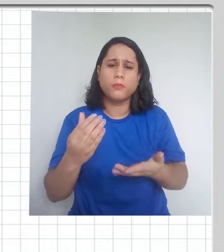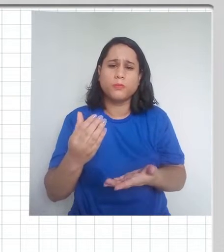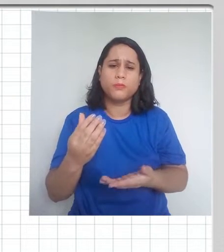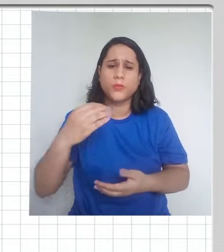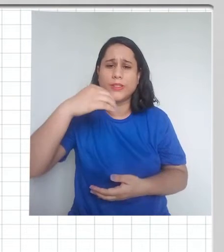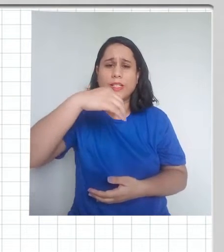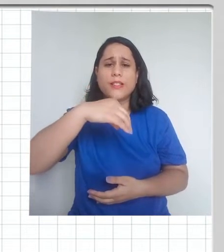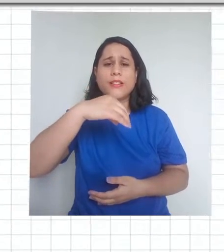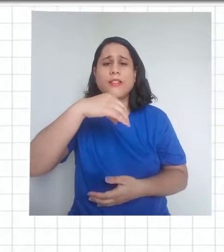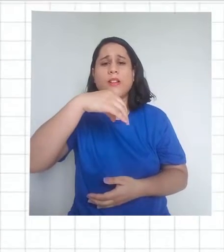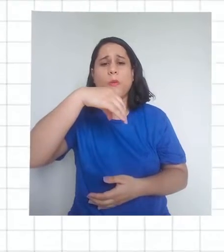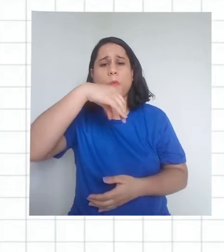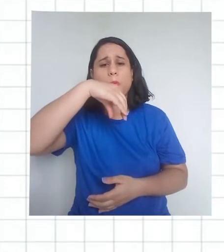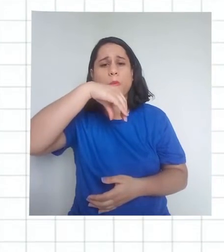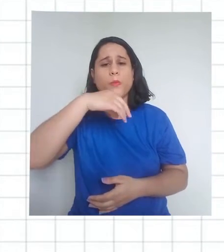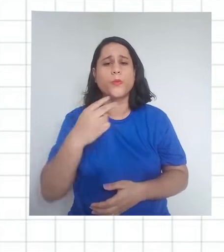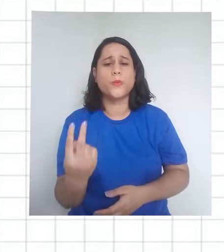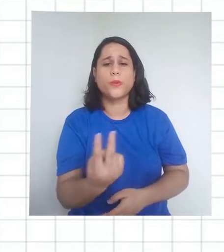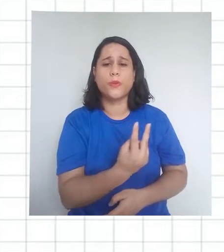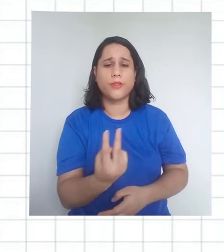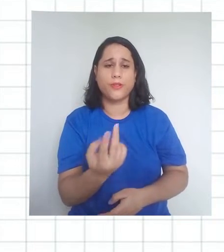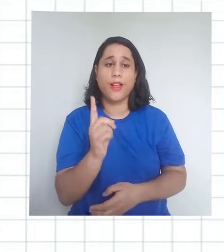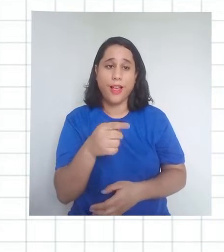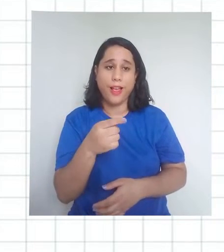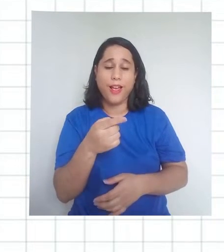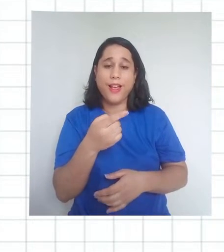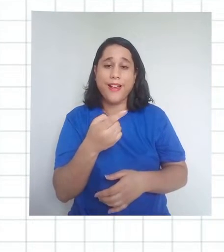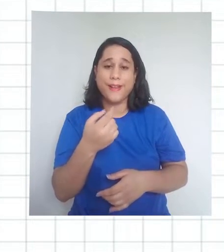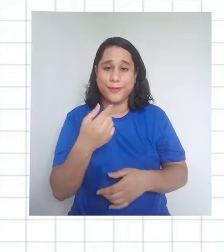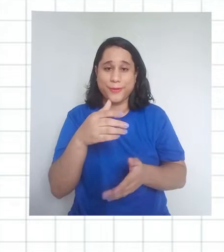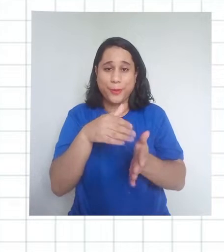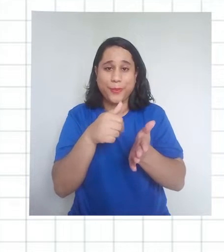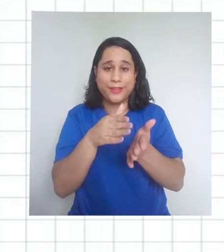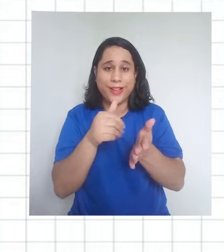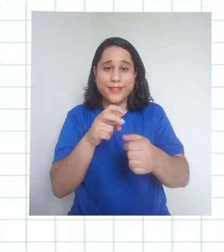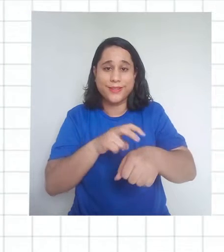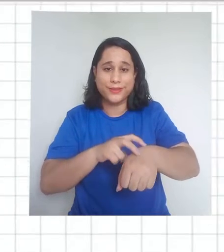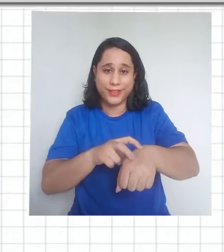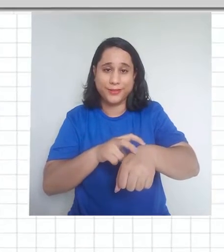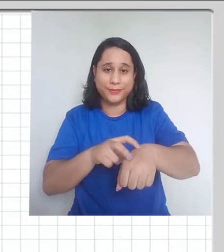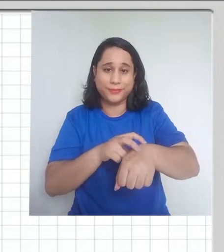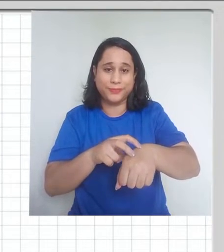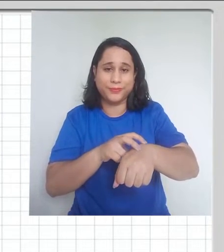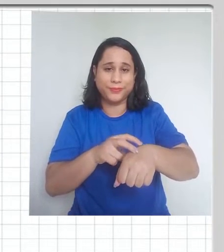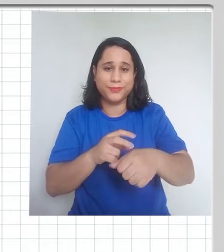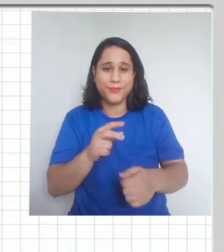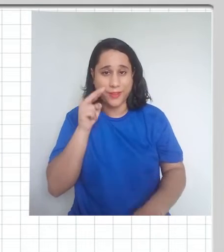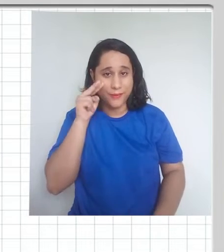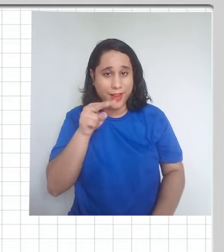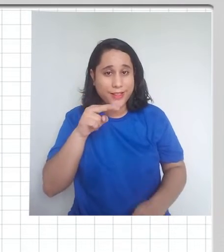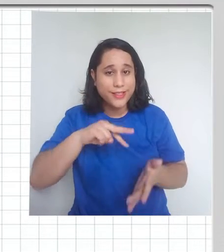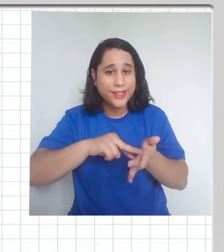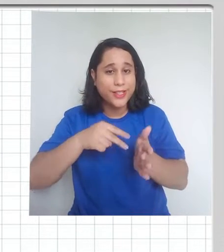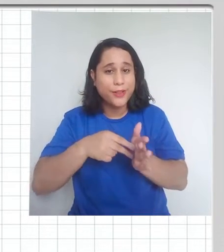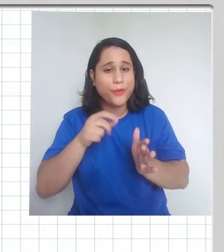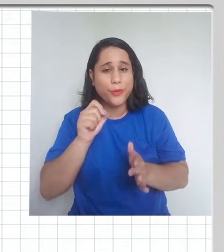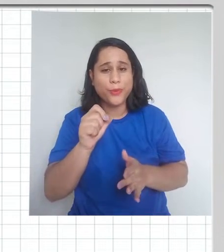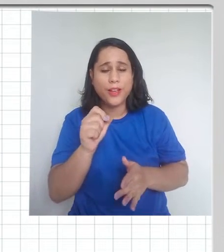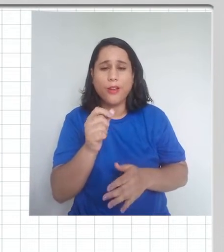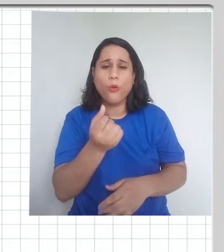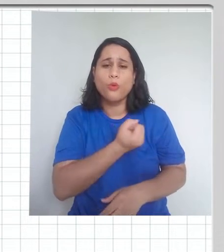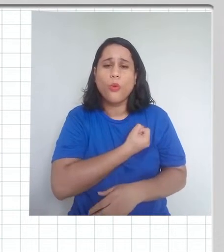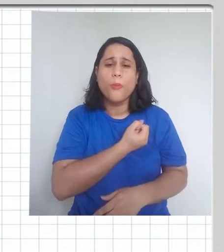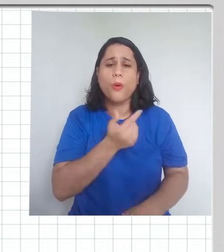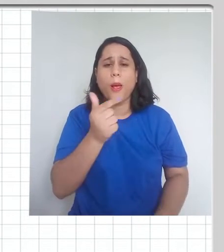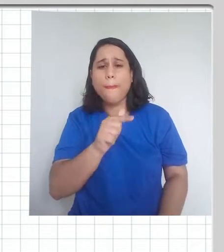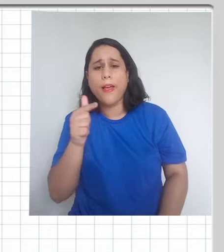desses conjuntos aí? A intersecção é essa zona que eu pintei de verde. Ou seja, é somente o que se